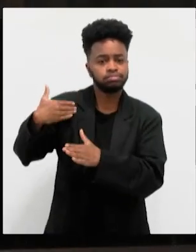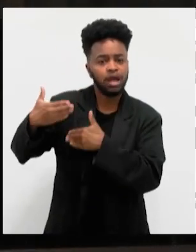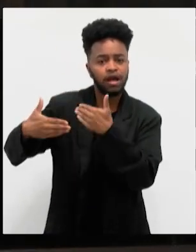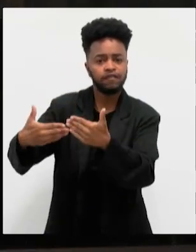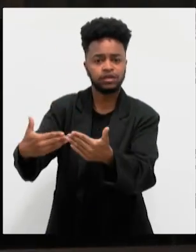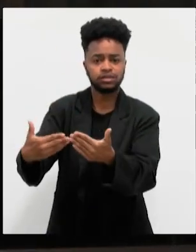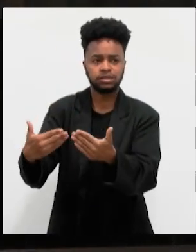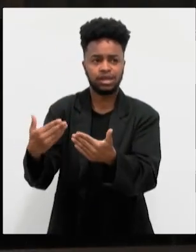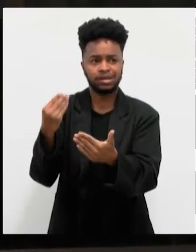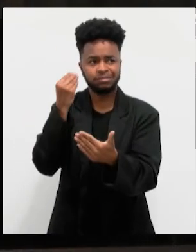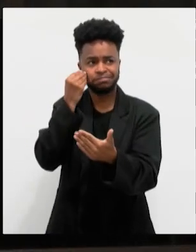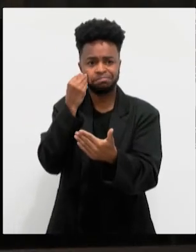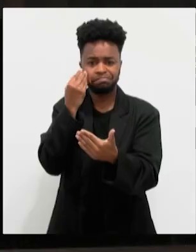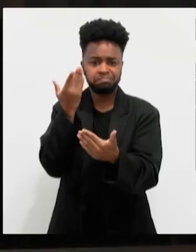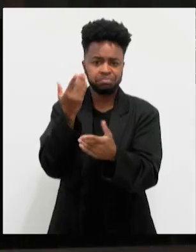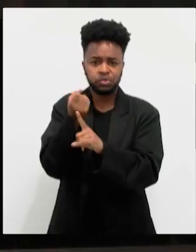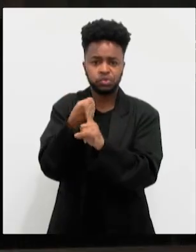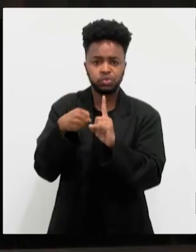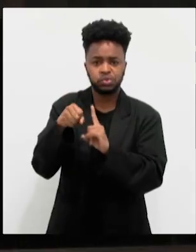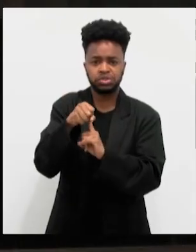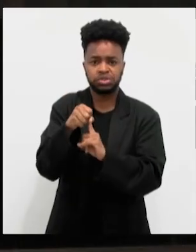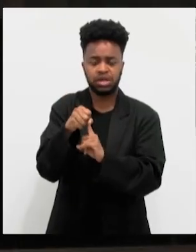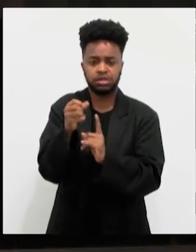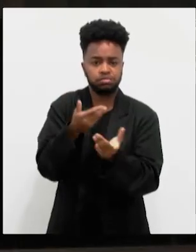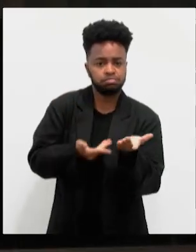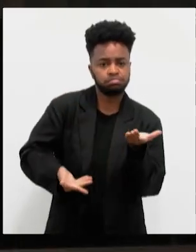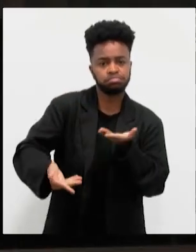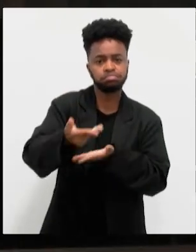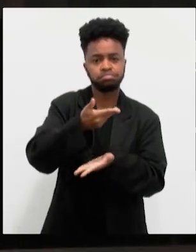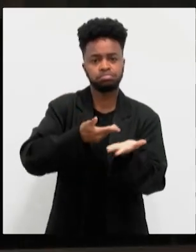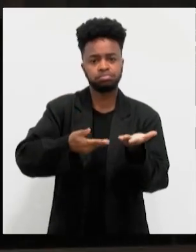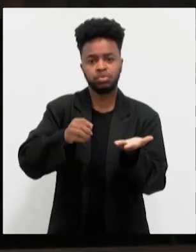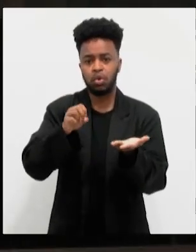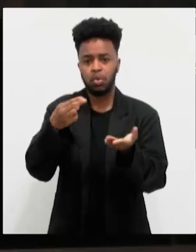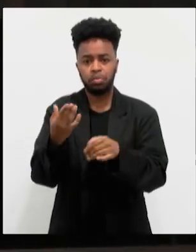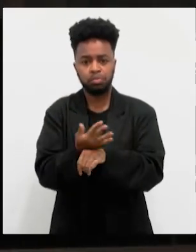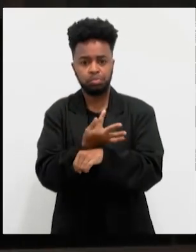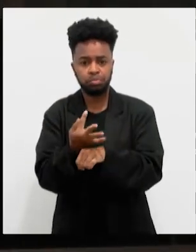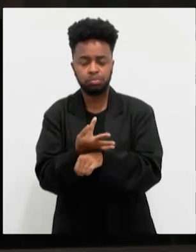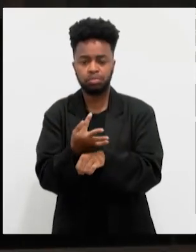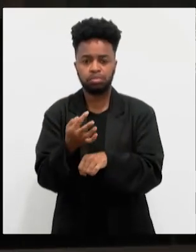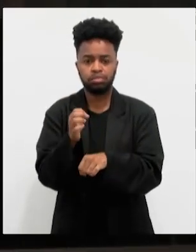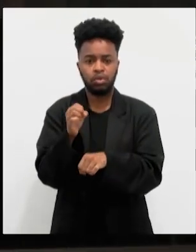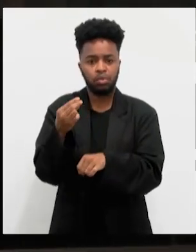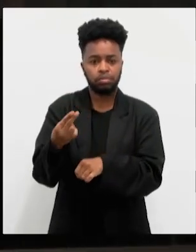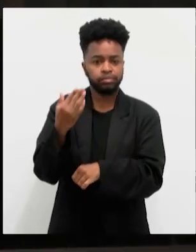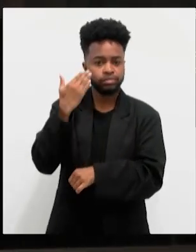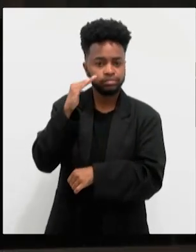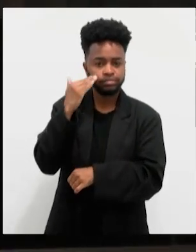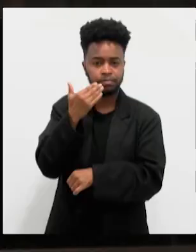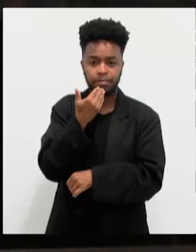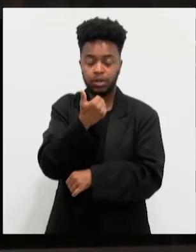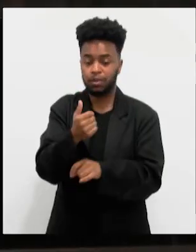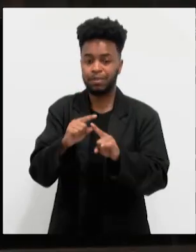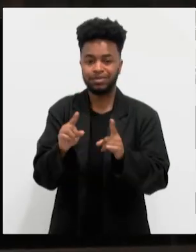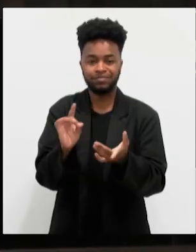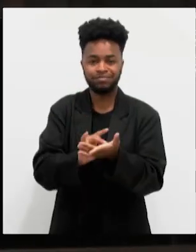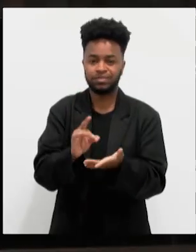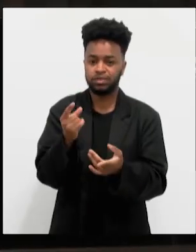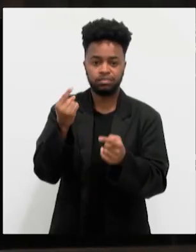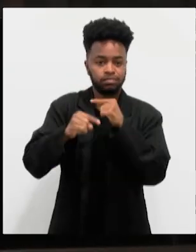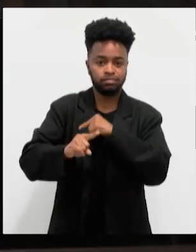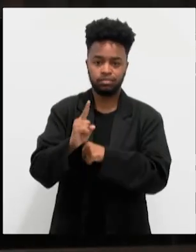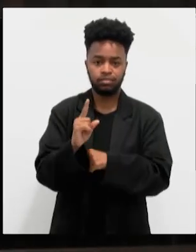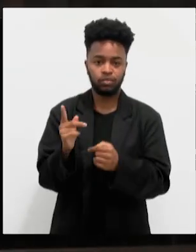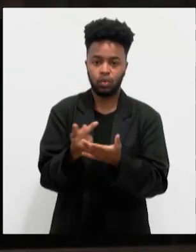para uma sociedade mais fraterna, mais tolerante, mais compreensiva, e não aconteceu nada